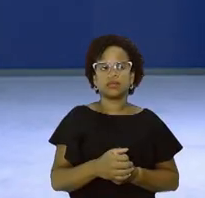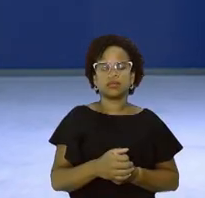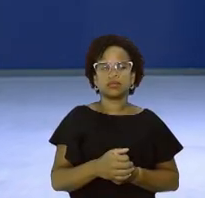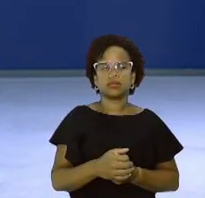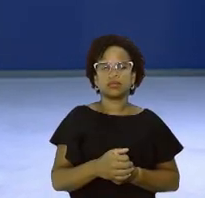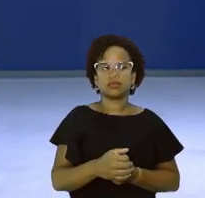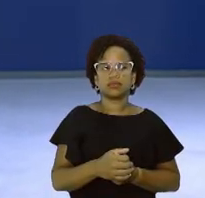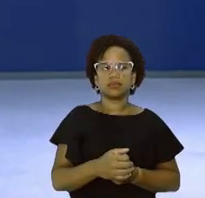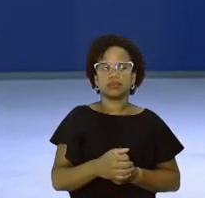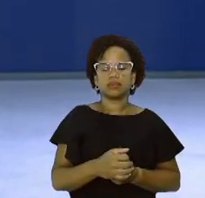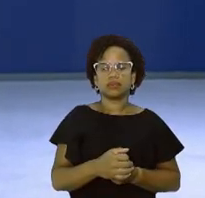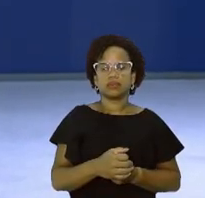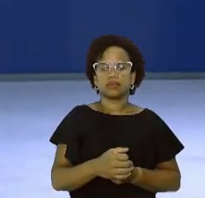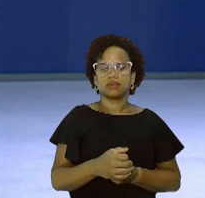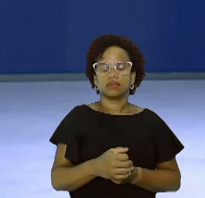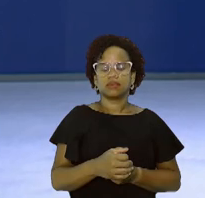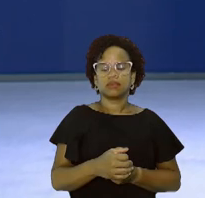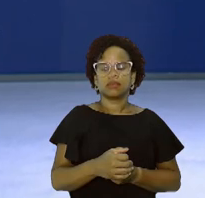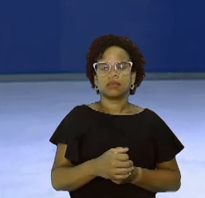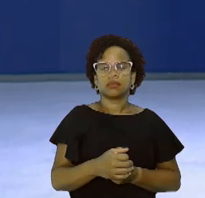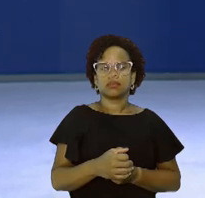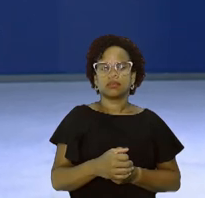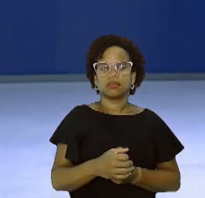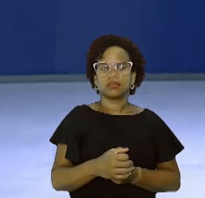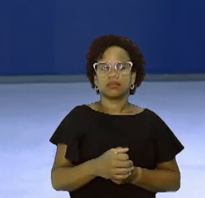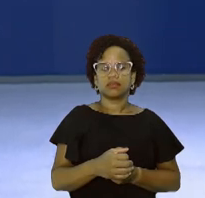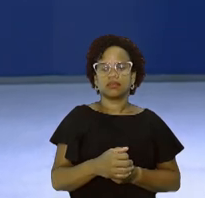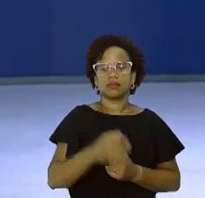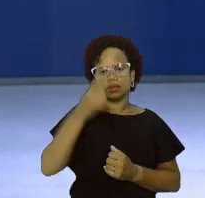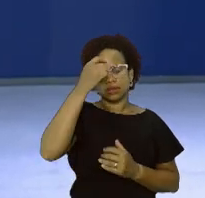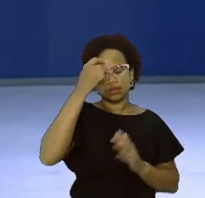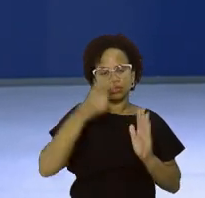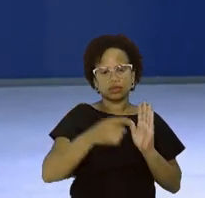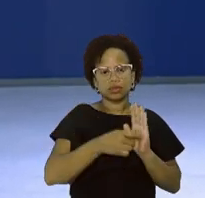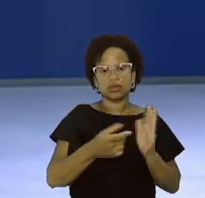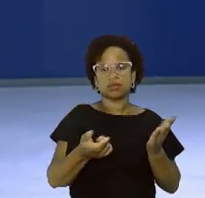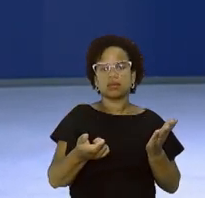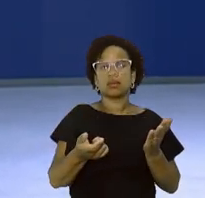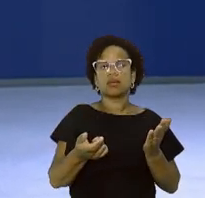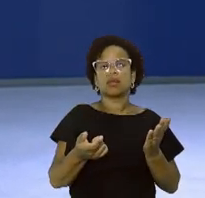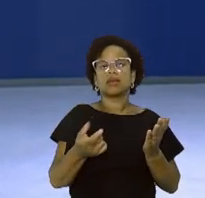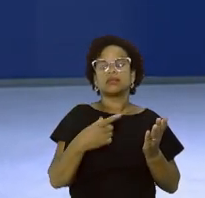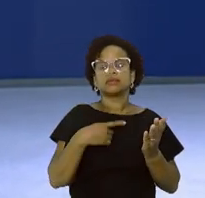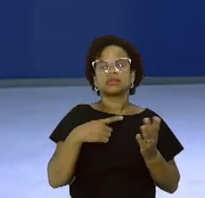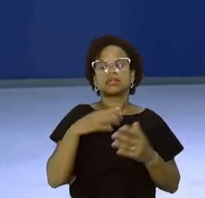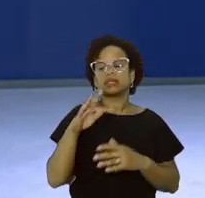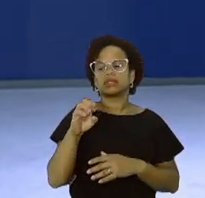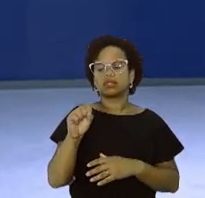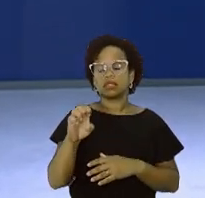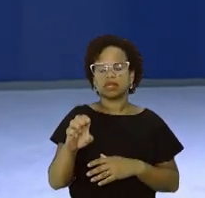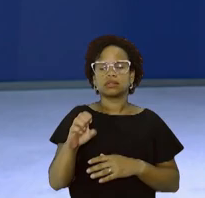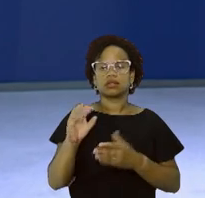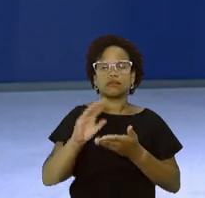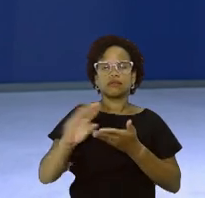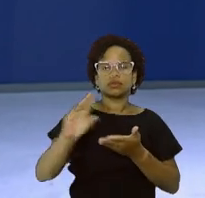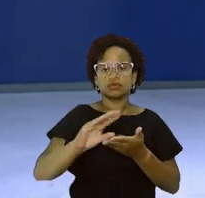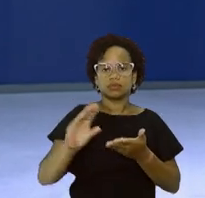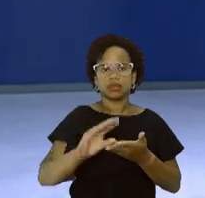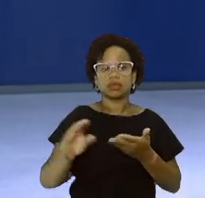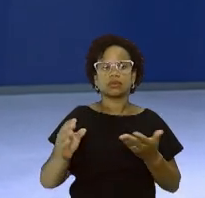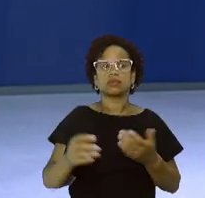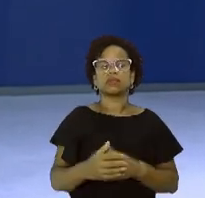tendências tecnológicas que estão ganhando maturidade robustez para virarem teses de investimento além de inteligência artificial